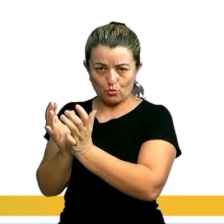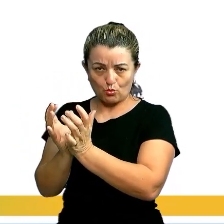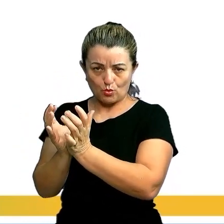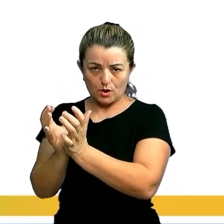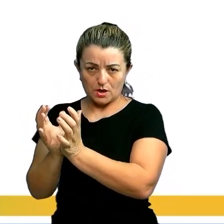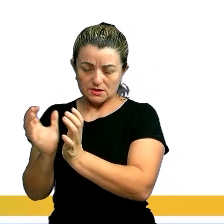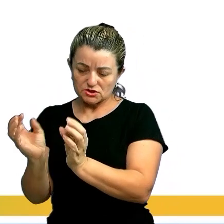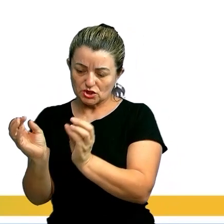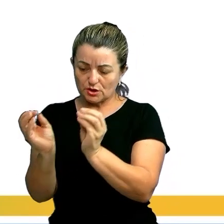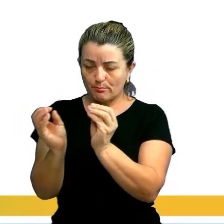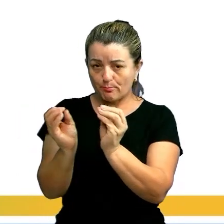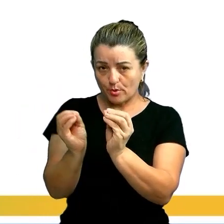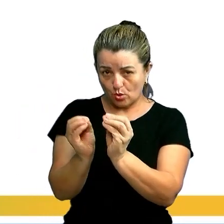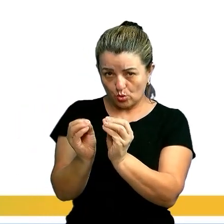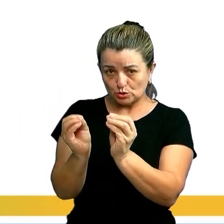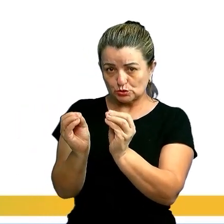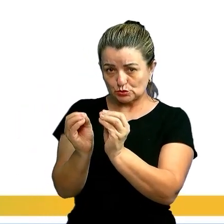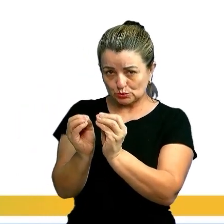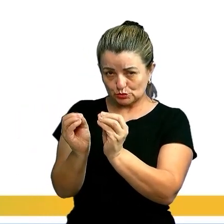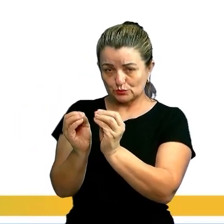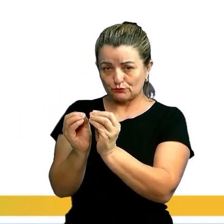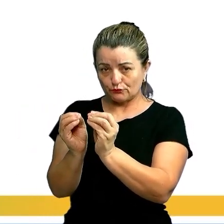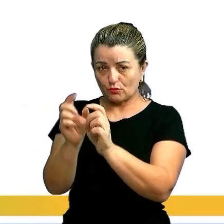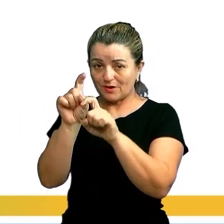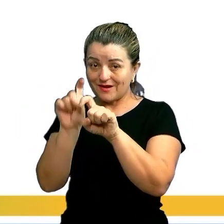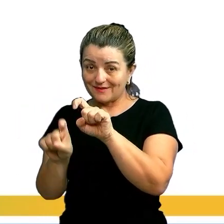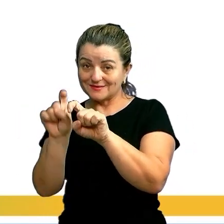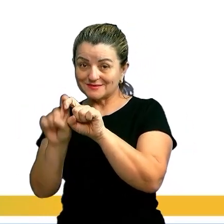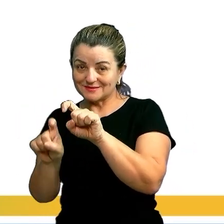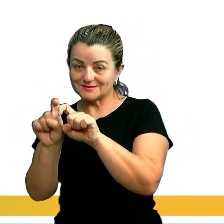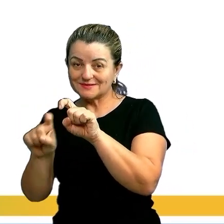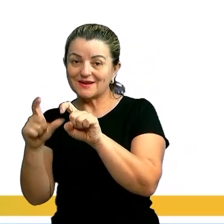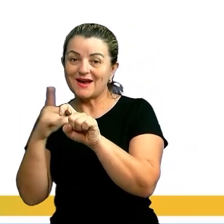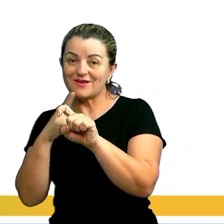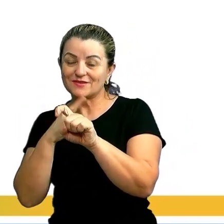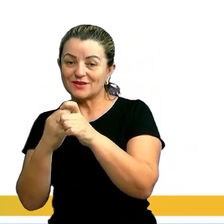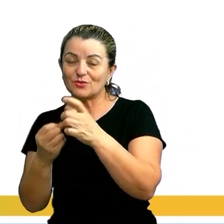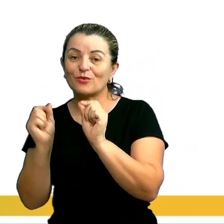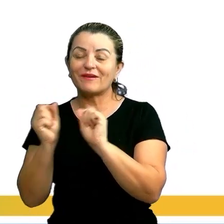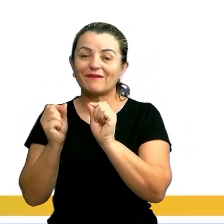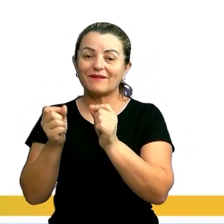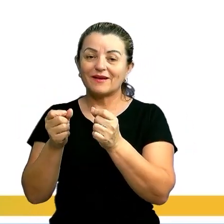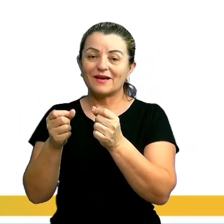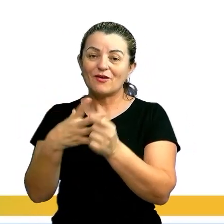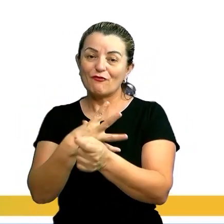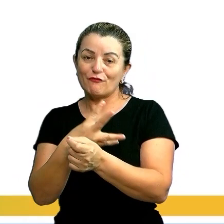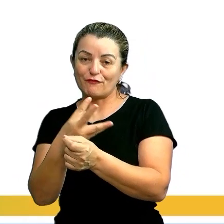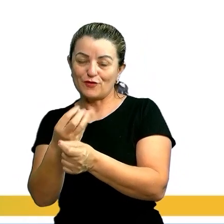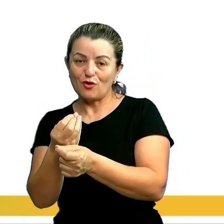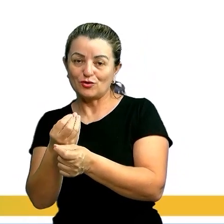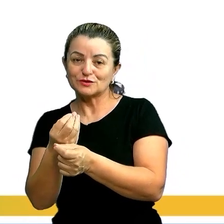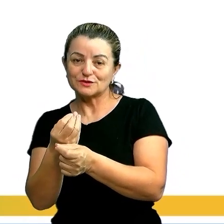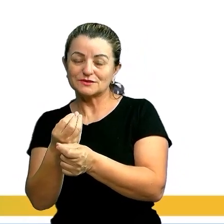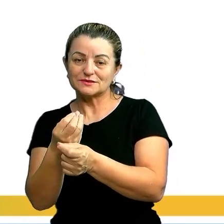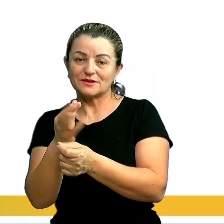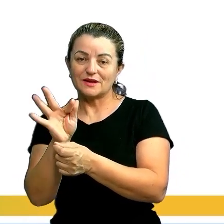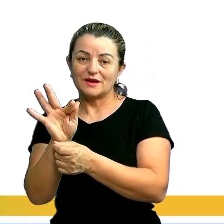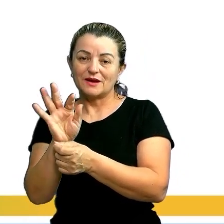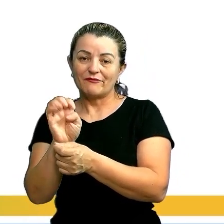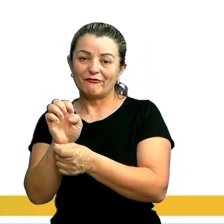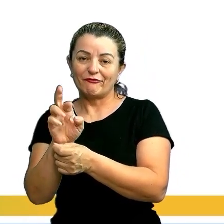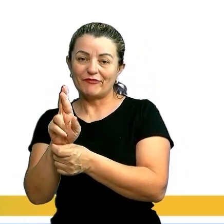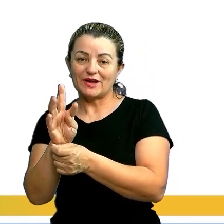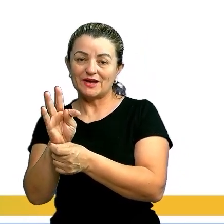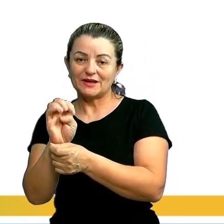chegarem próximos, eles vão se reproduzir e formar descendentes férteis. Mas não era para produzir descendentes férteis. Pois é,